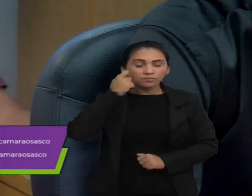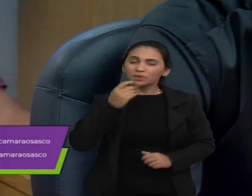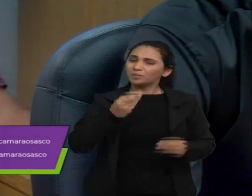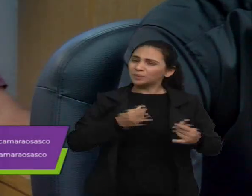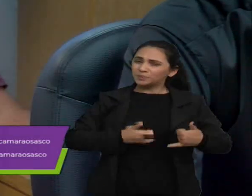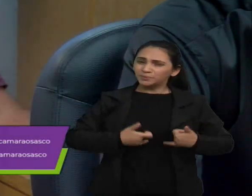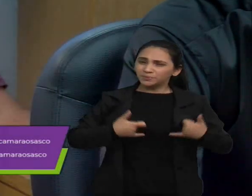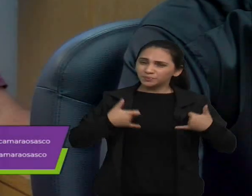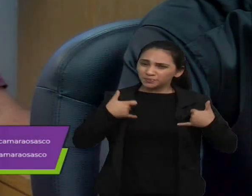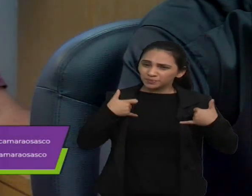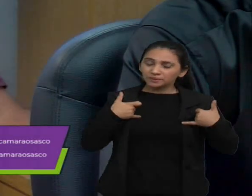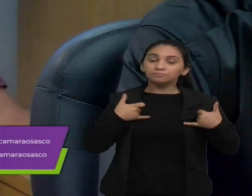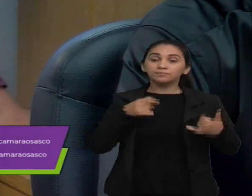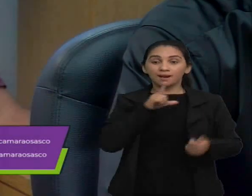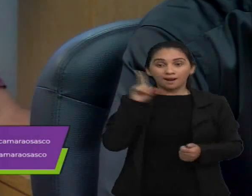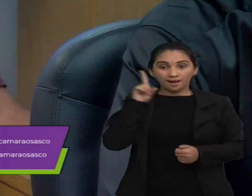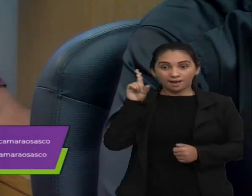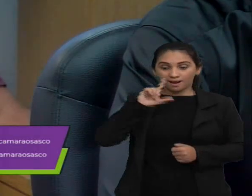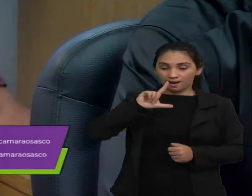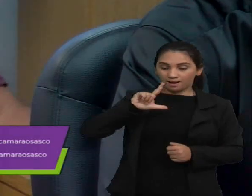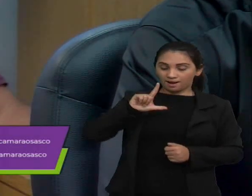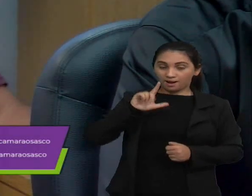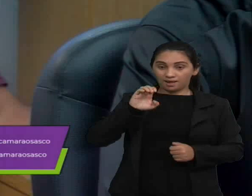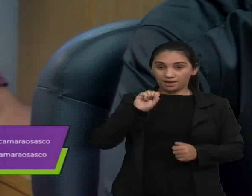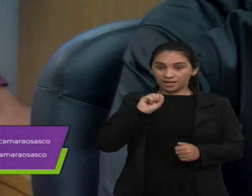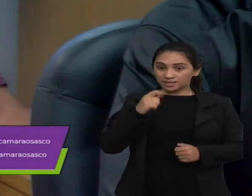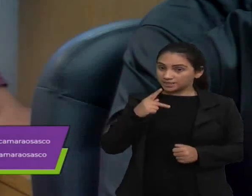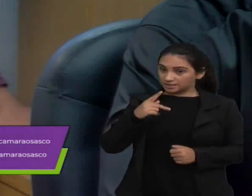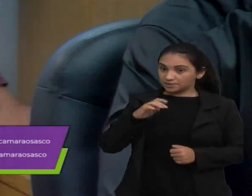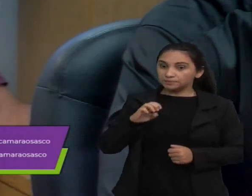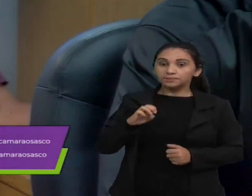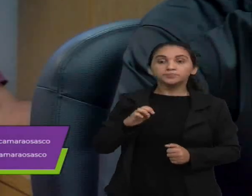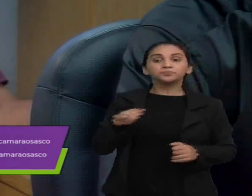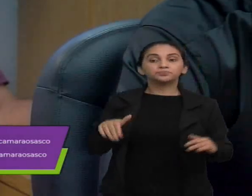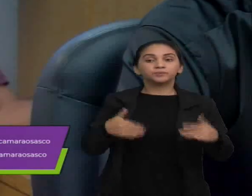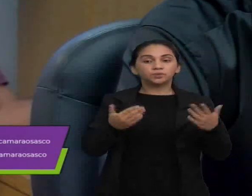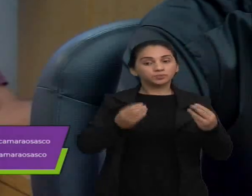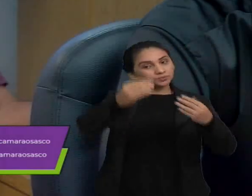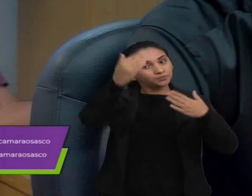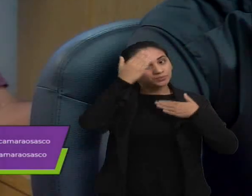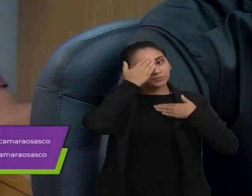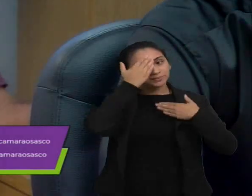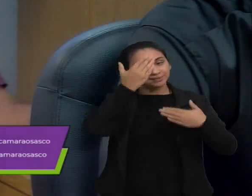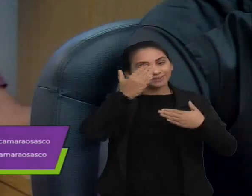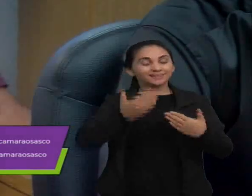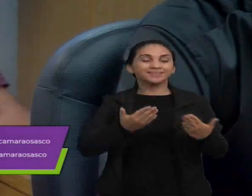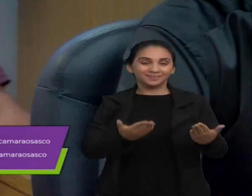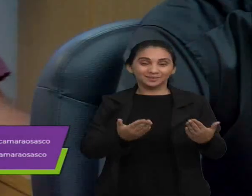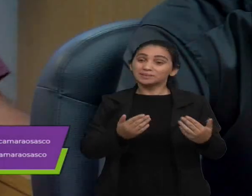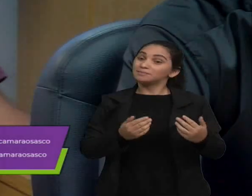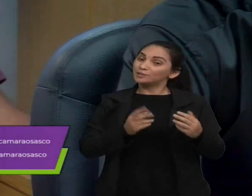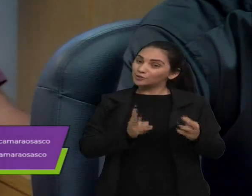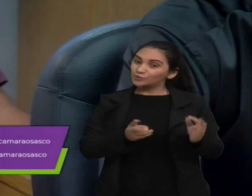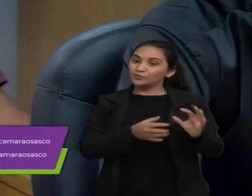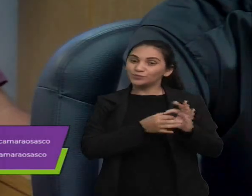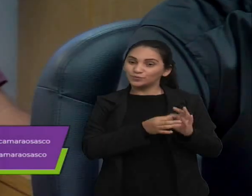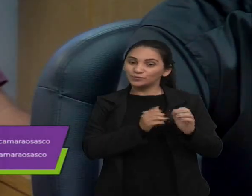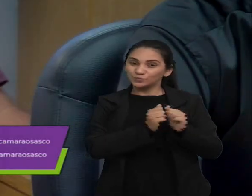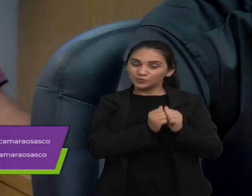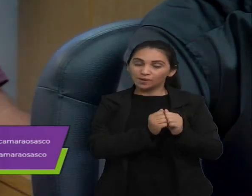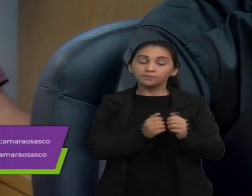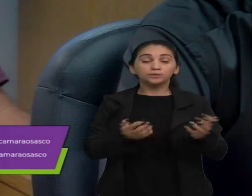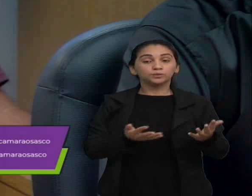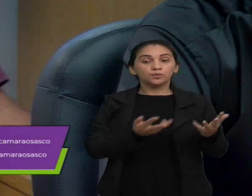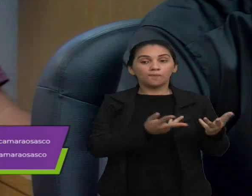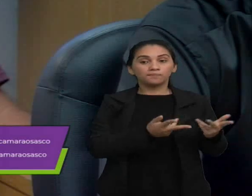orgulha também lá na Lespe combatente então muito obrigada viu pela parceria agora eu quero